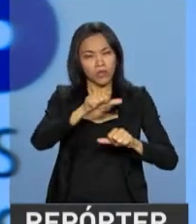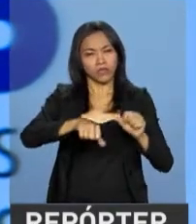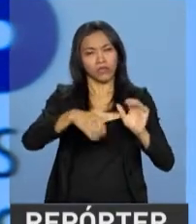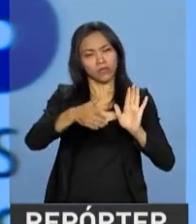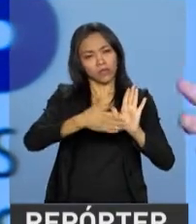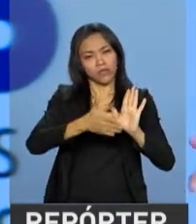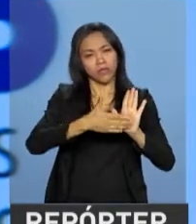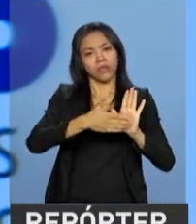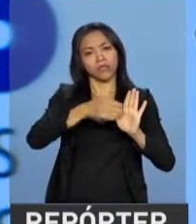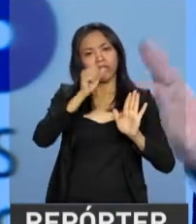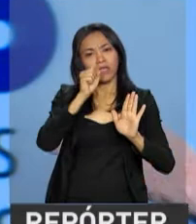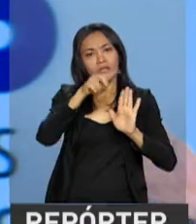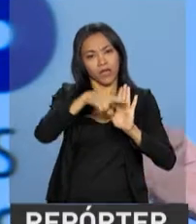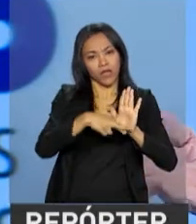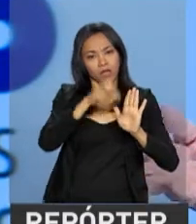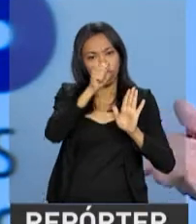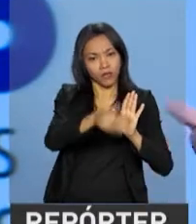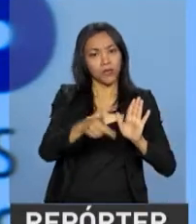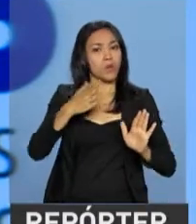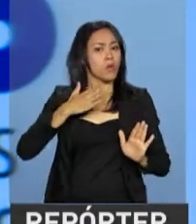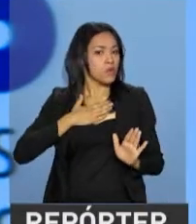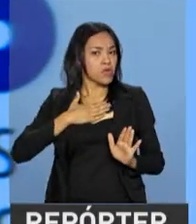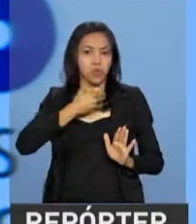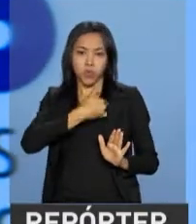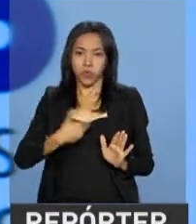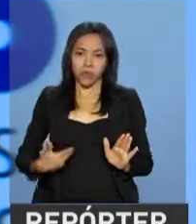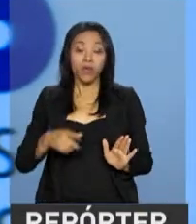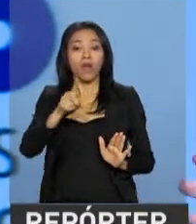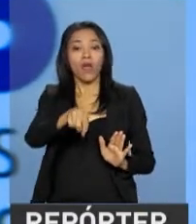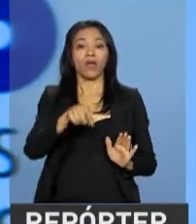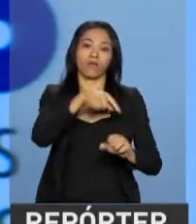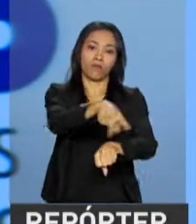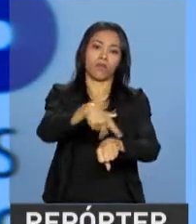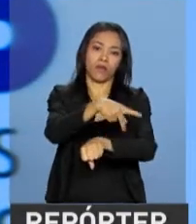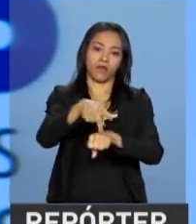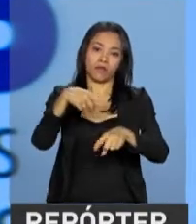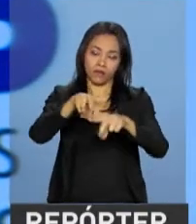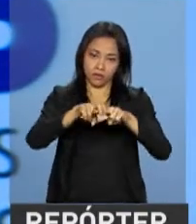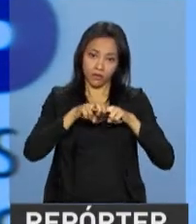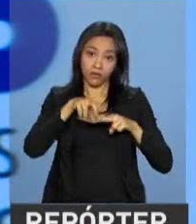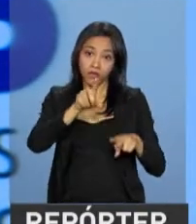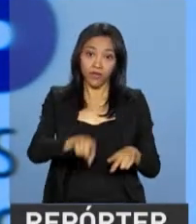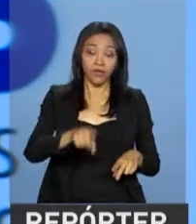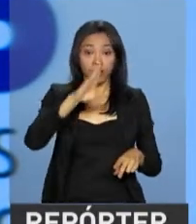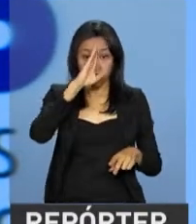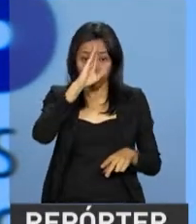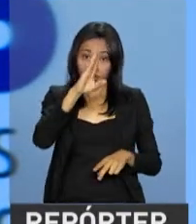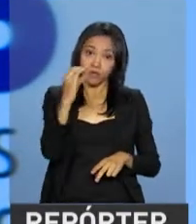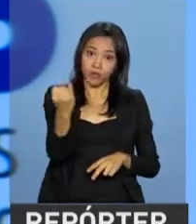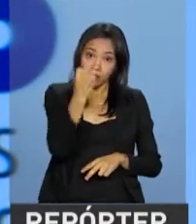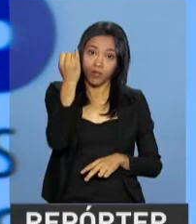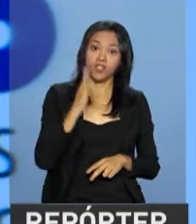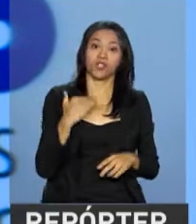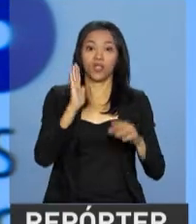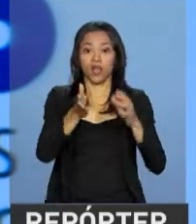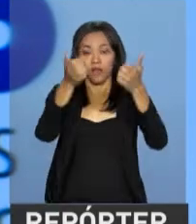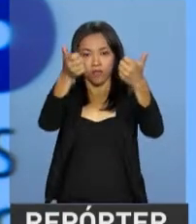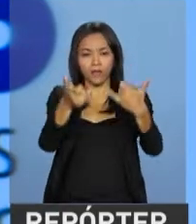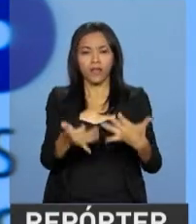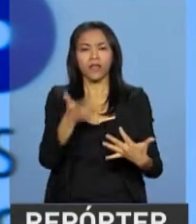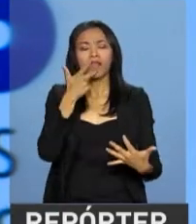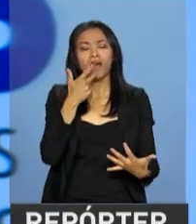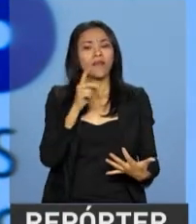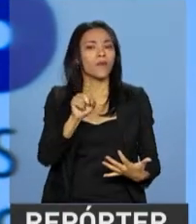minha não é do congresso mas é do país e por isso que é fundamental e as palavras todas que aqui foram ditas revelar a importância